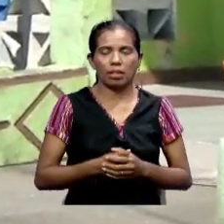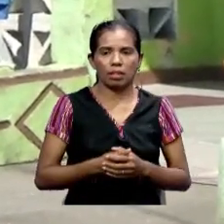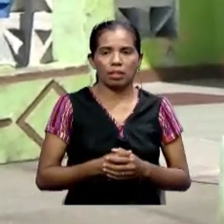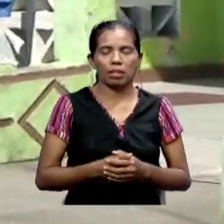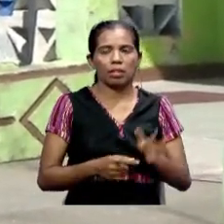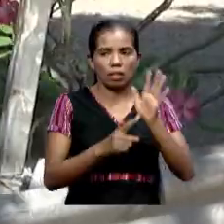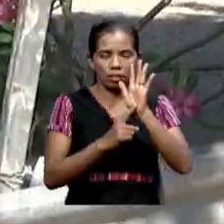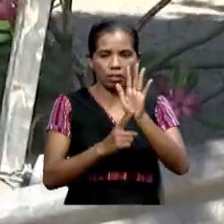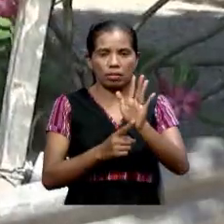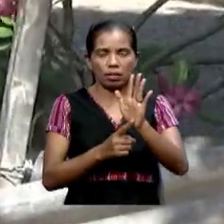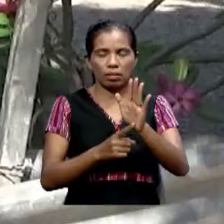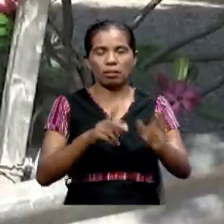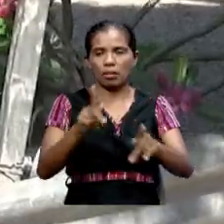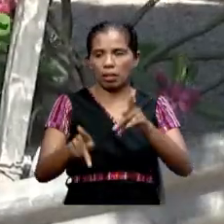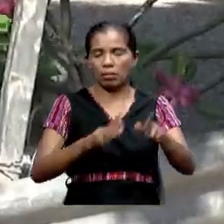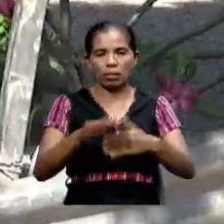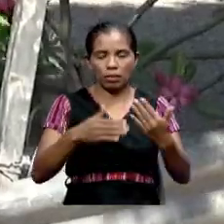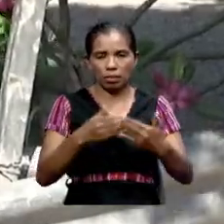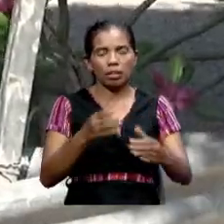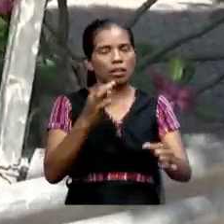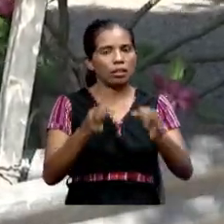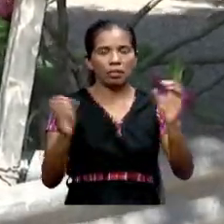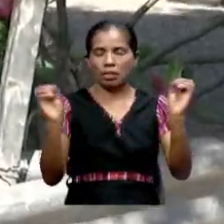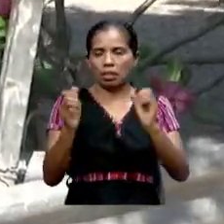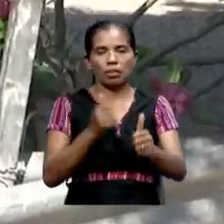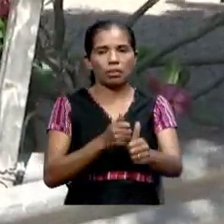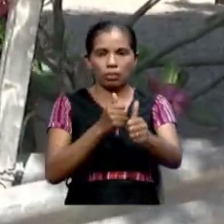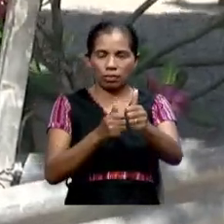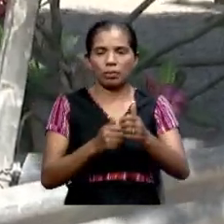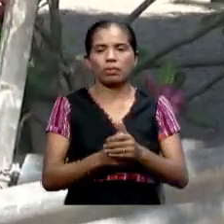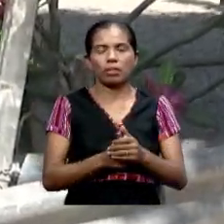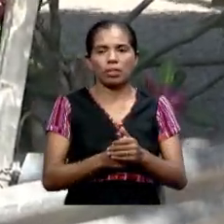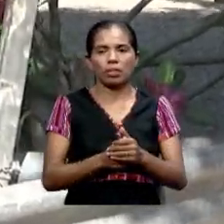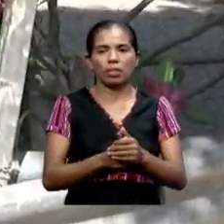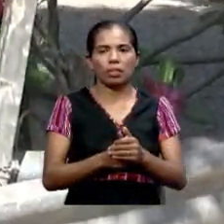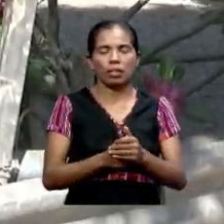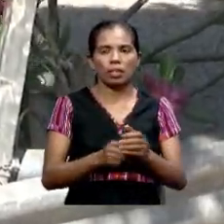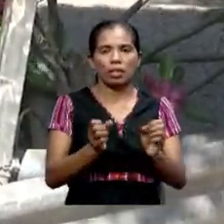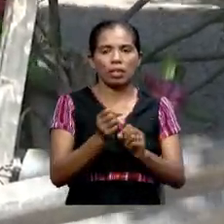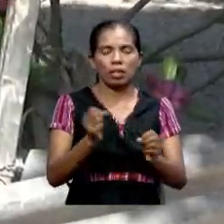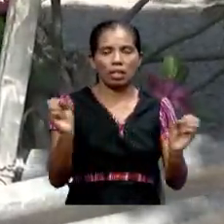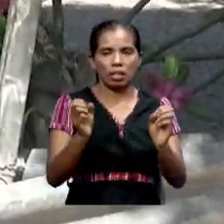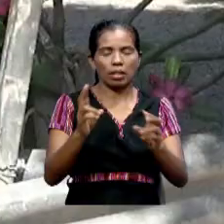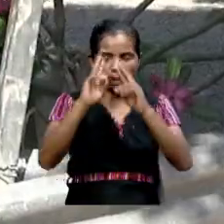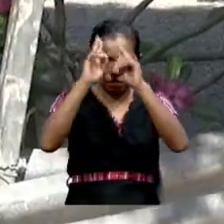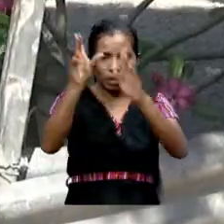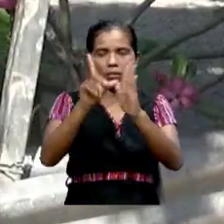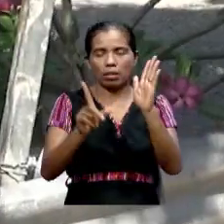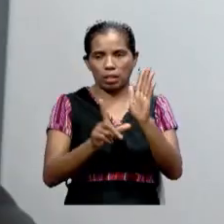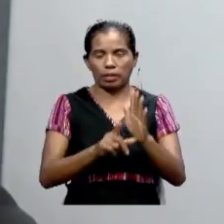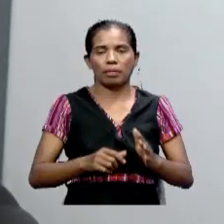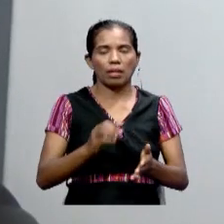aplica ba iha comunidade sira quando la cumpre ba iha regalias ne be maka hatur tiha